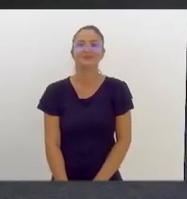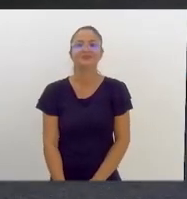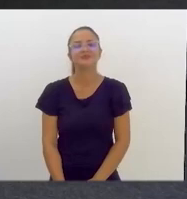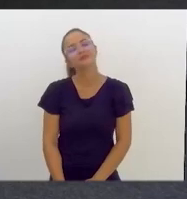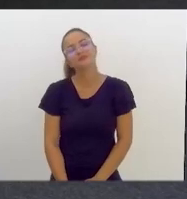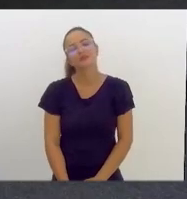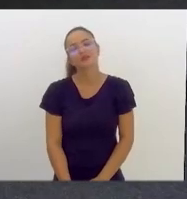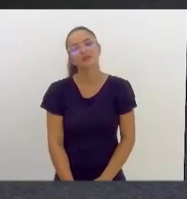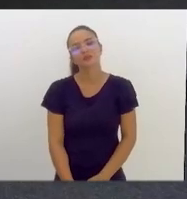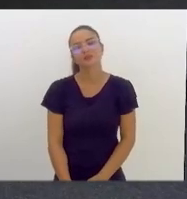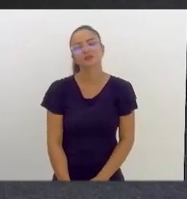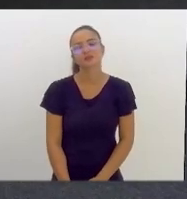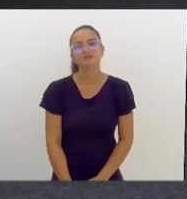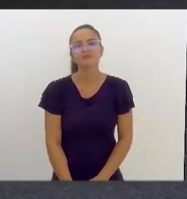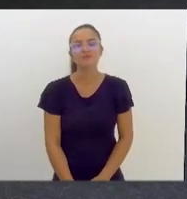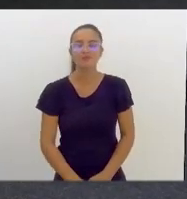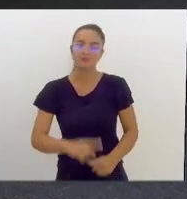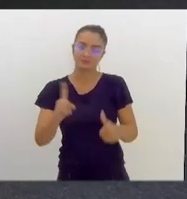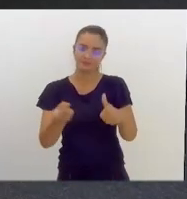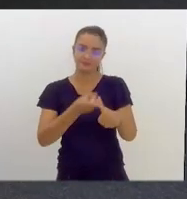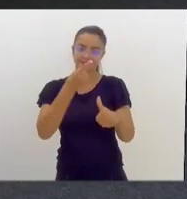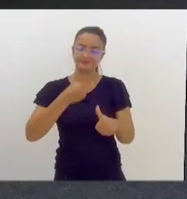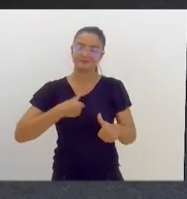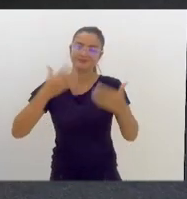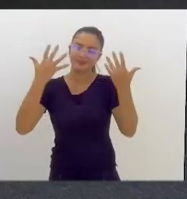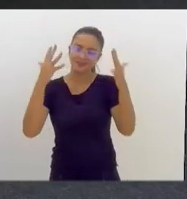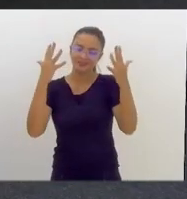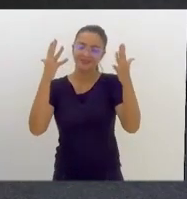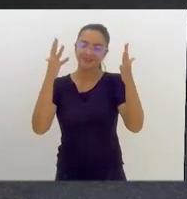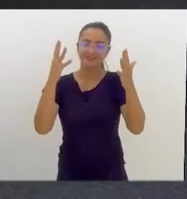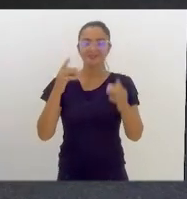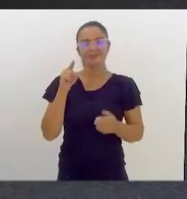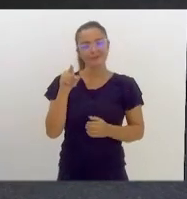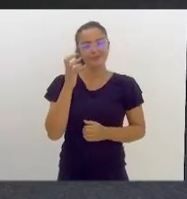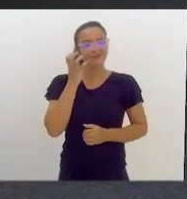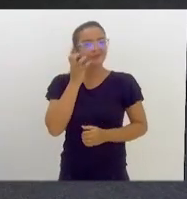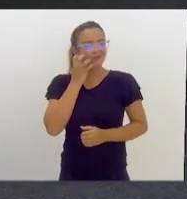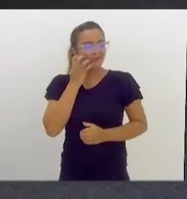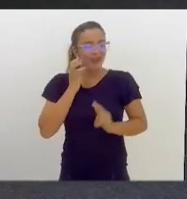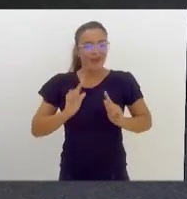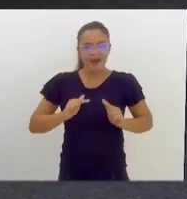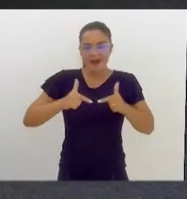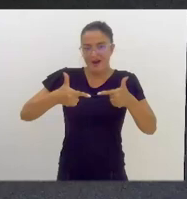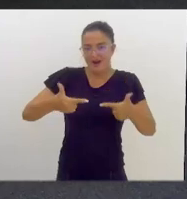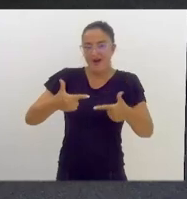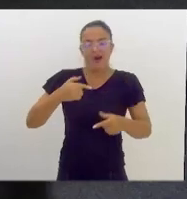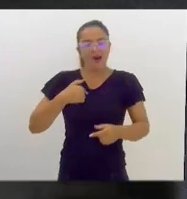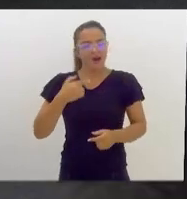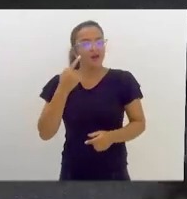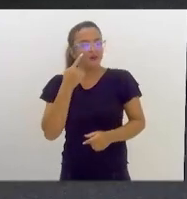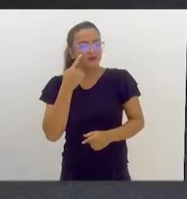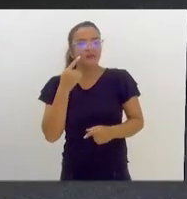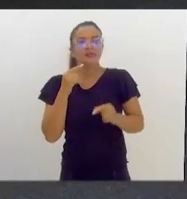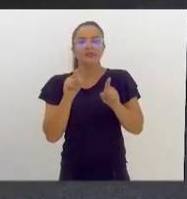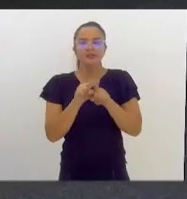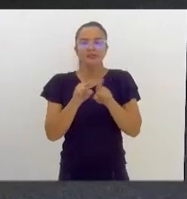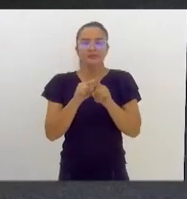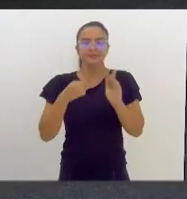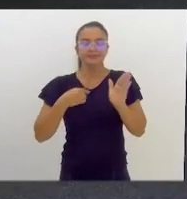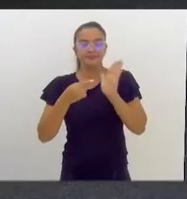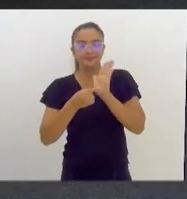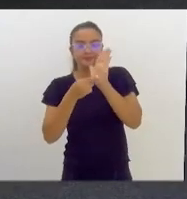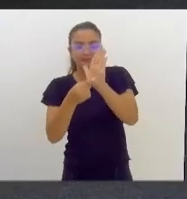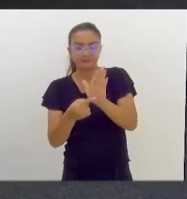deputada, primeiro elogiar aqui a iniciativa do deputado Valdeque Carneiro. Eu mesma apresentei